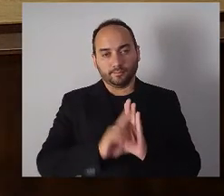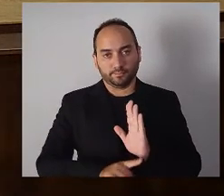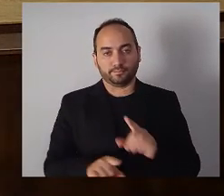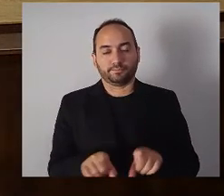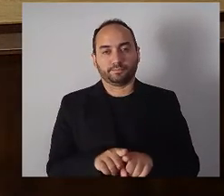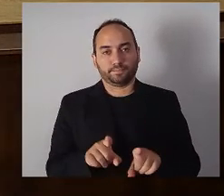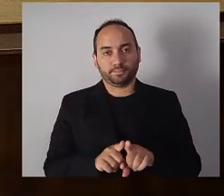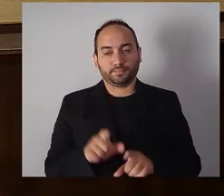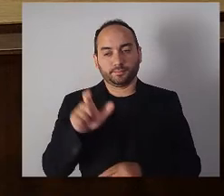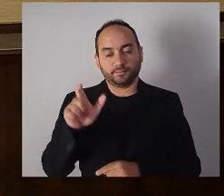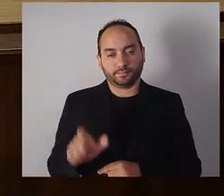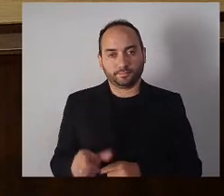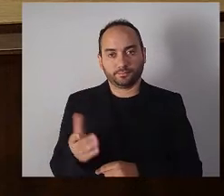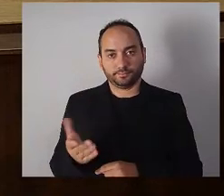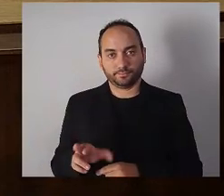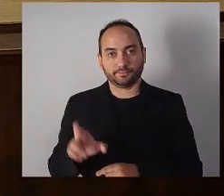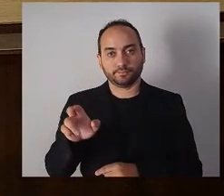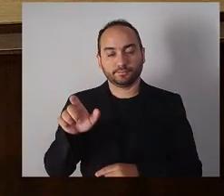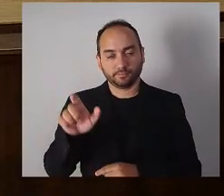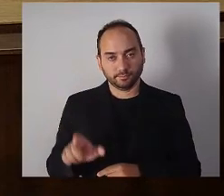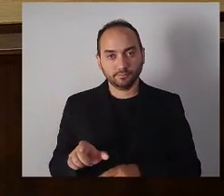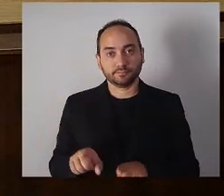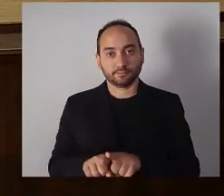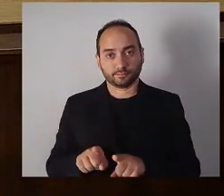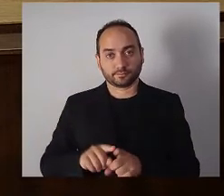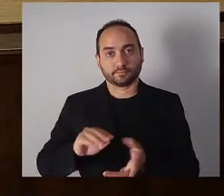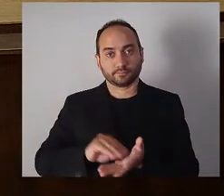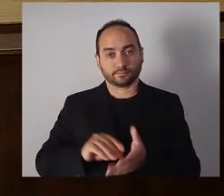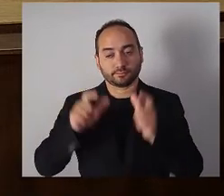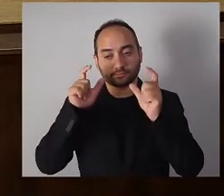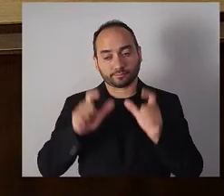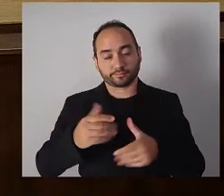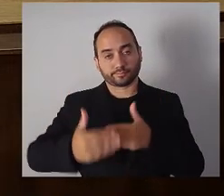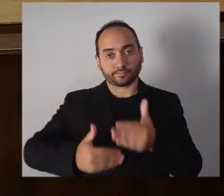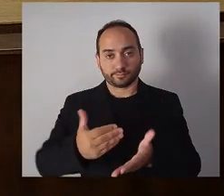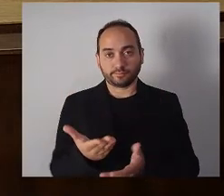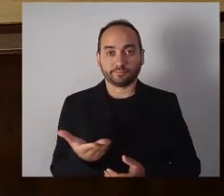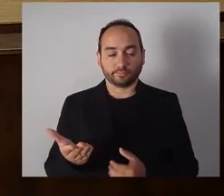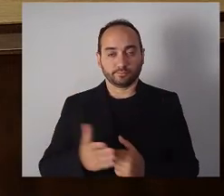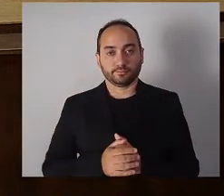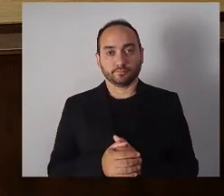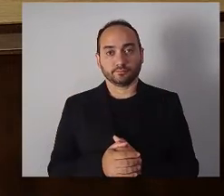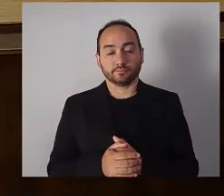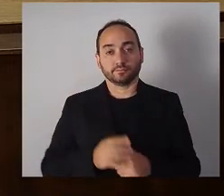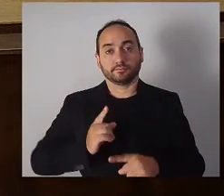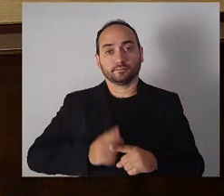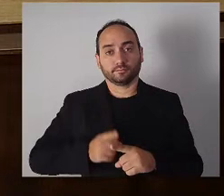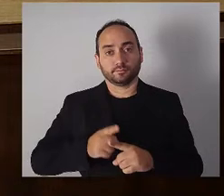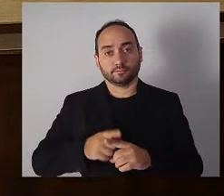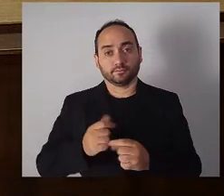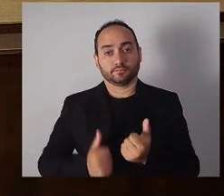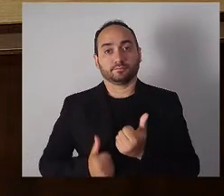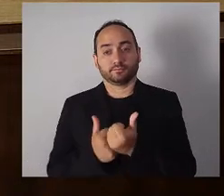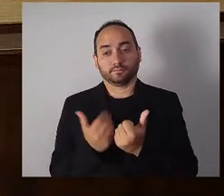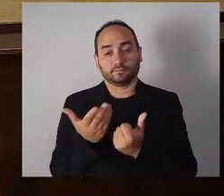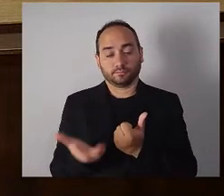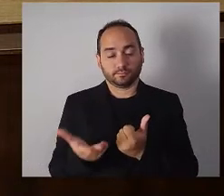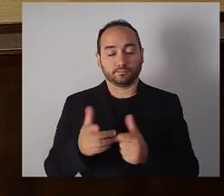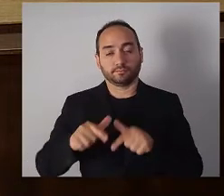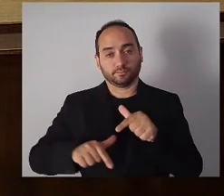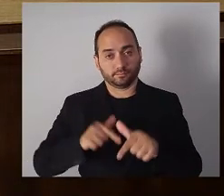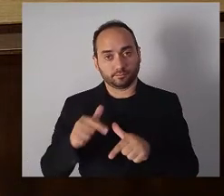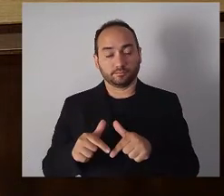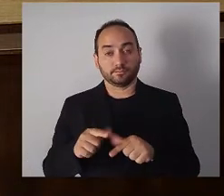do direito do autor e de ausência de interesse processual, por ausência de suplente apto, e,